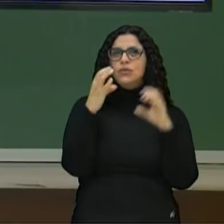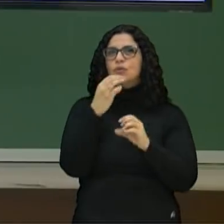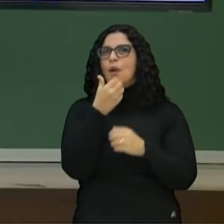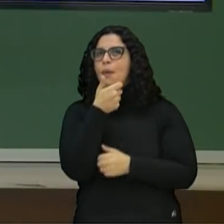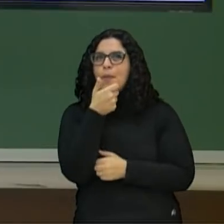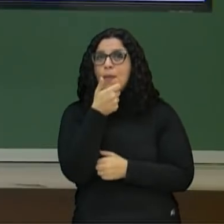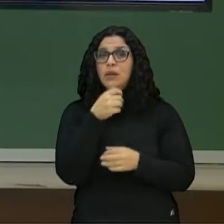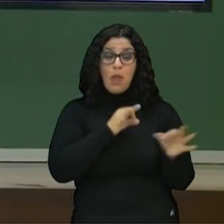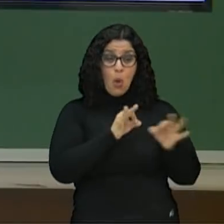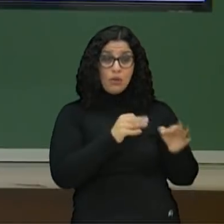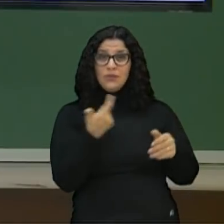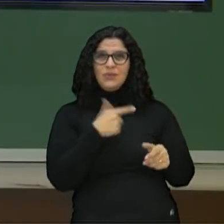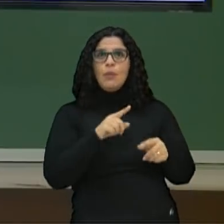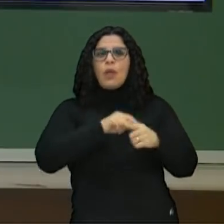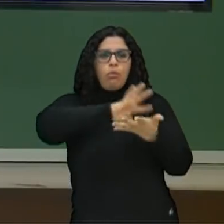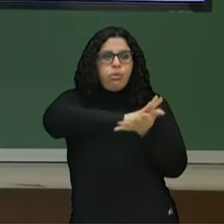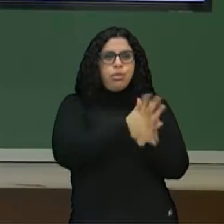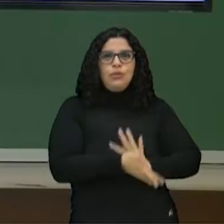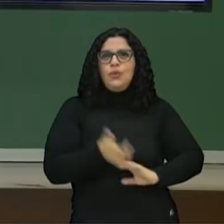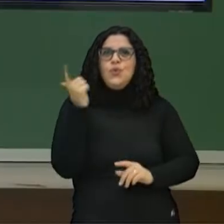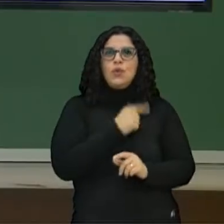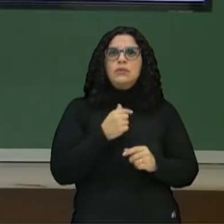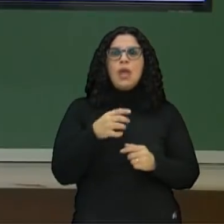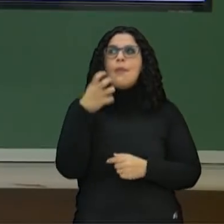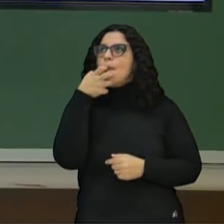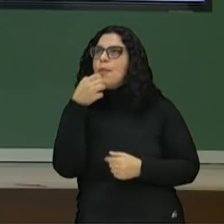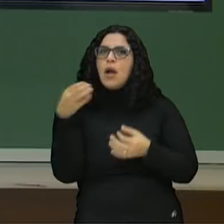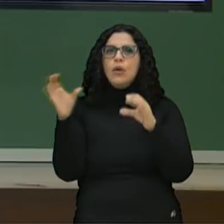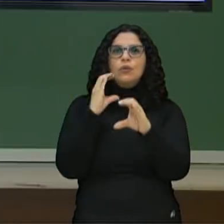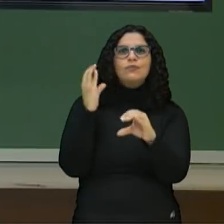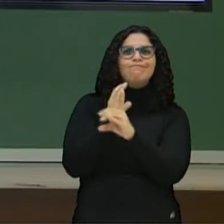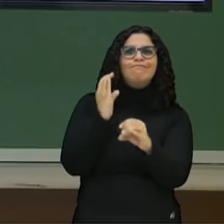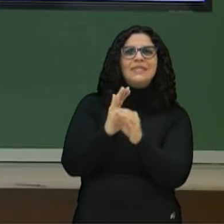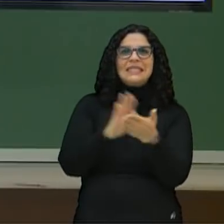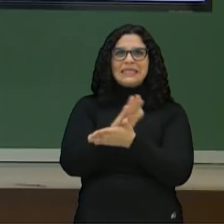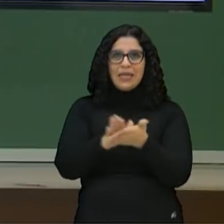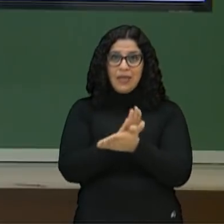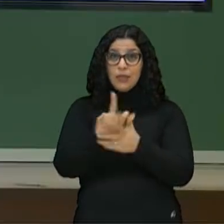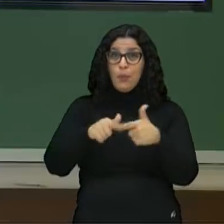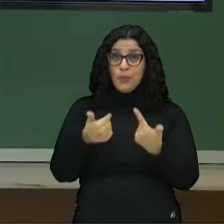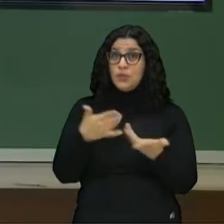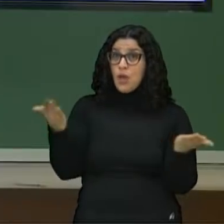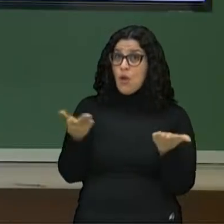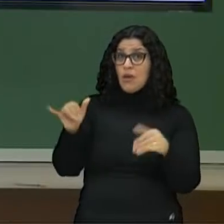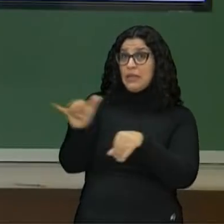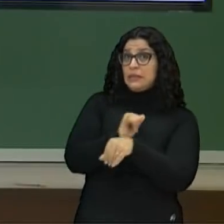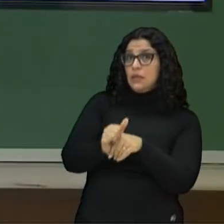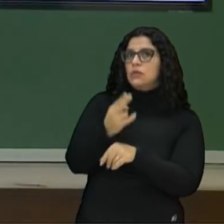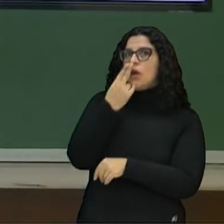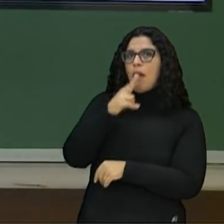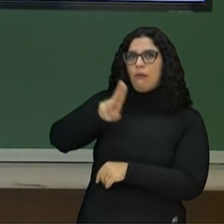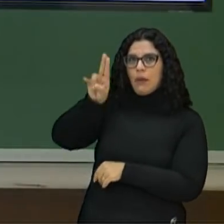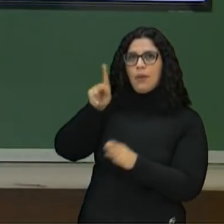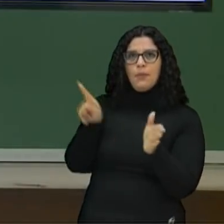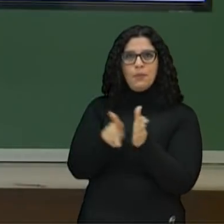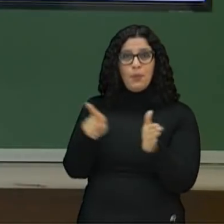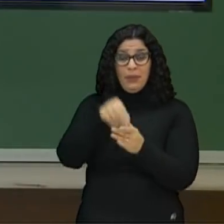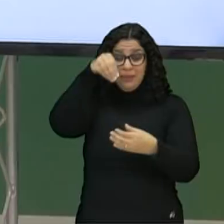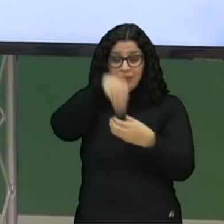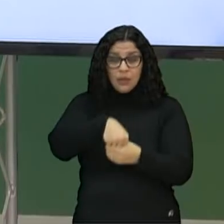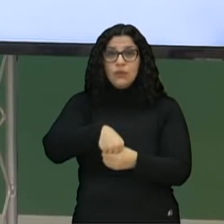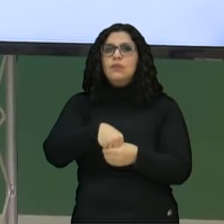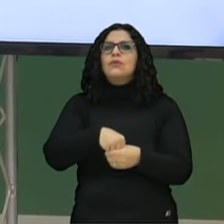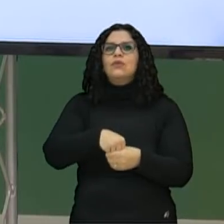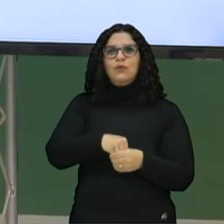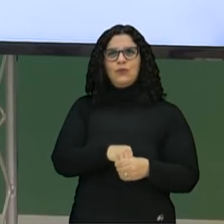em conseguir se organizar para enfrentar, então. Ok? Blitzkrieg, tática alemã na guerra. E então